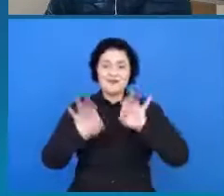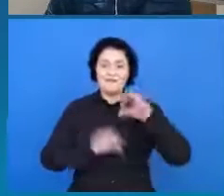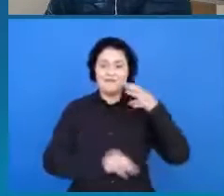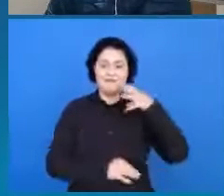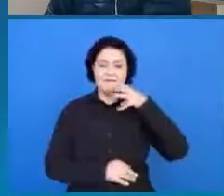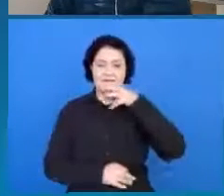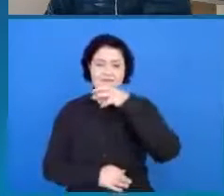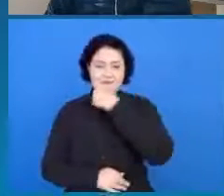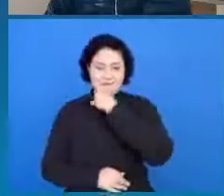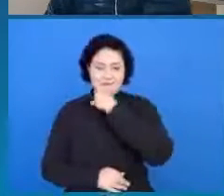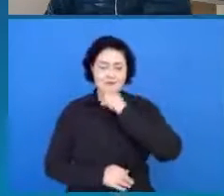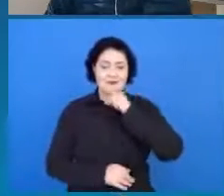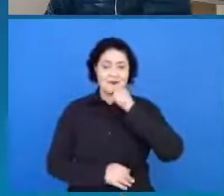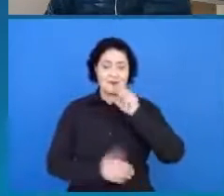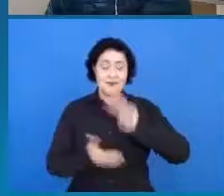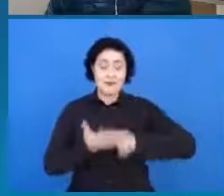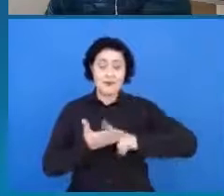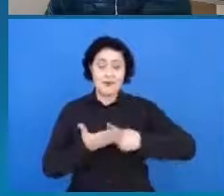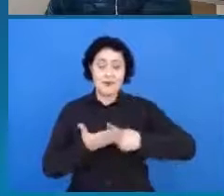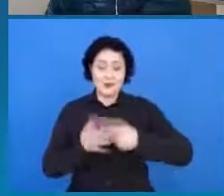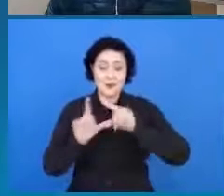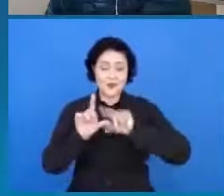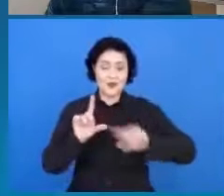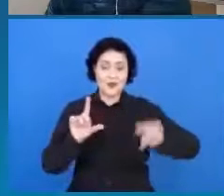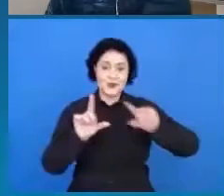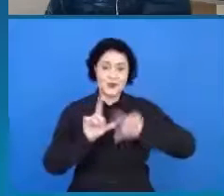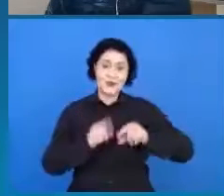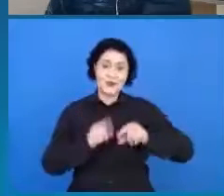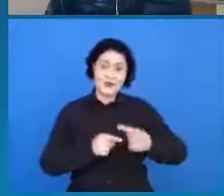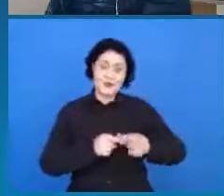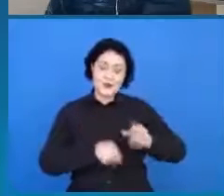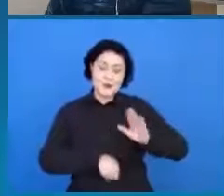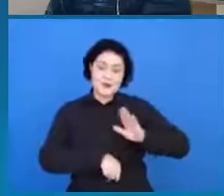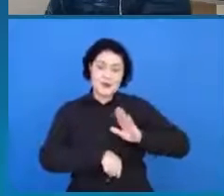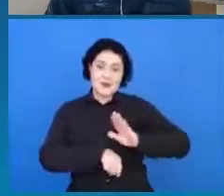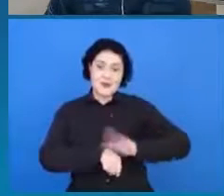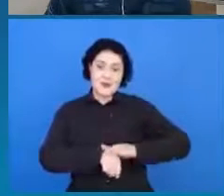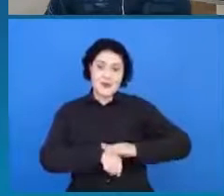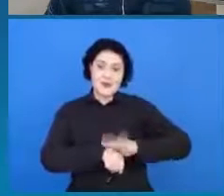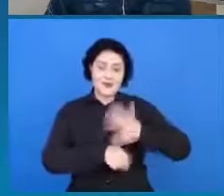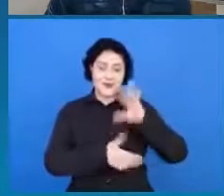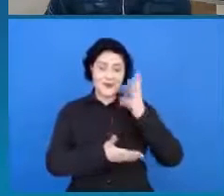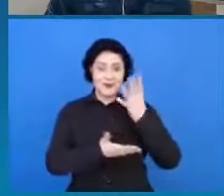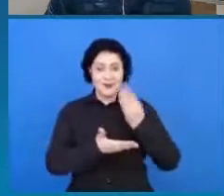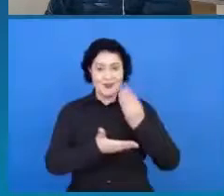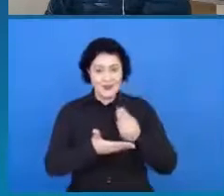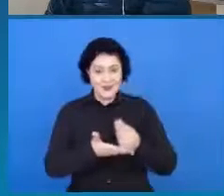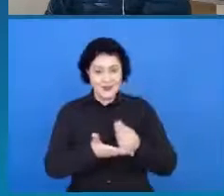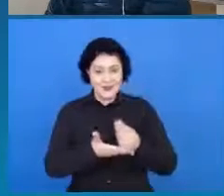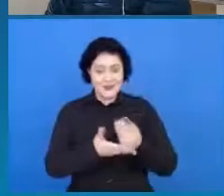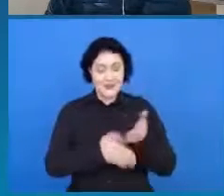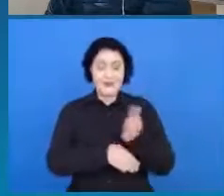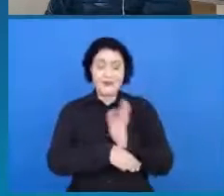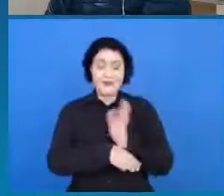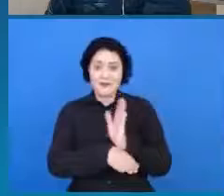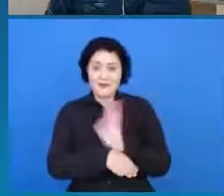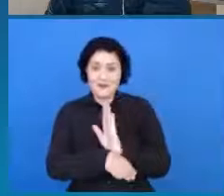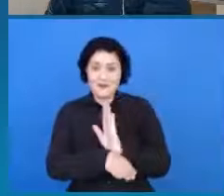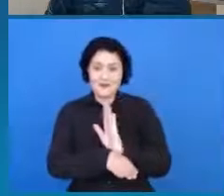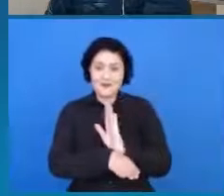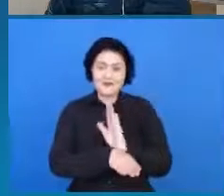rapidez essa tradução para quê o Momento Espírita filmes